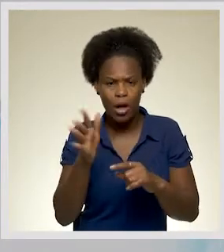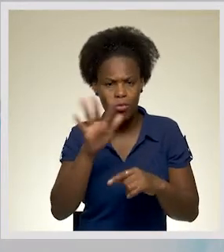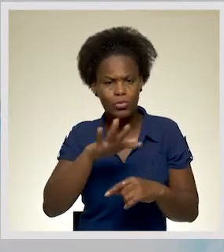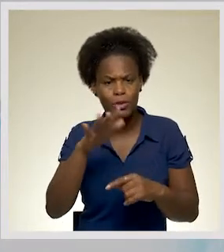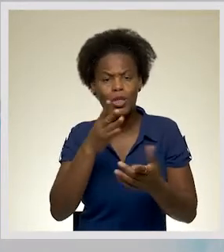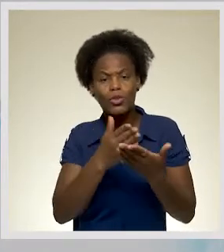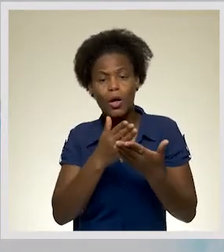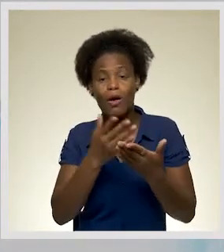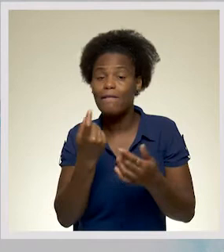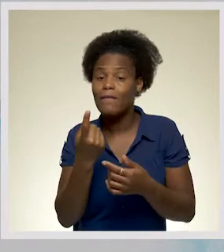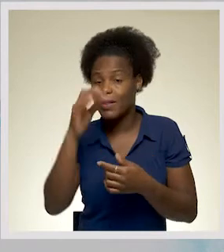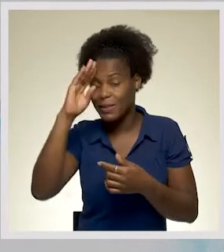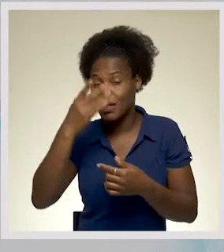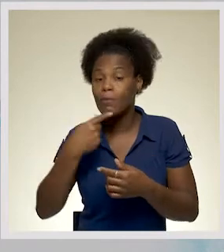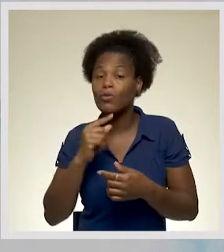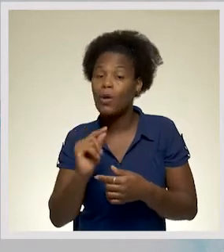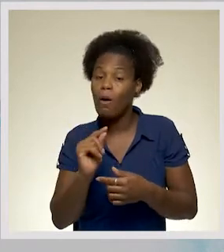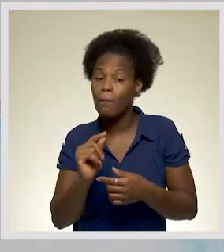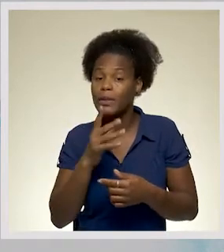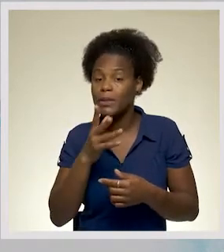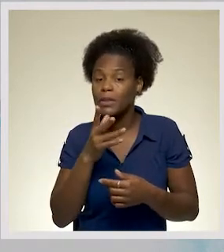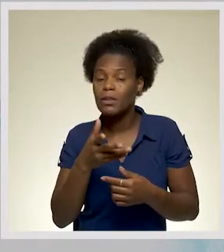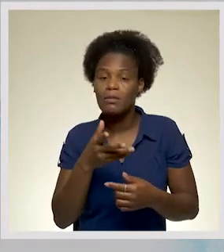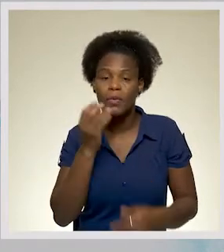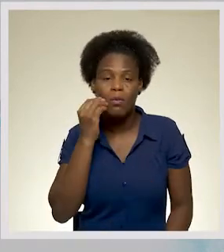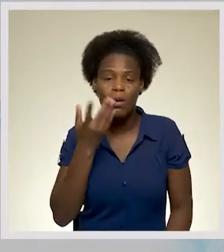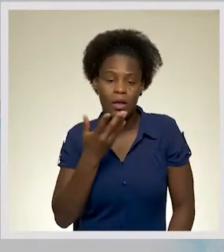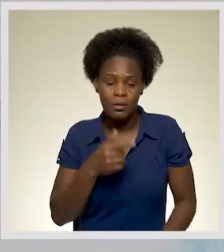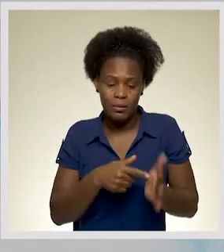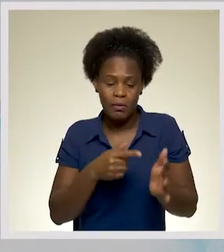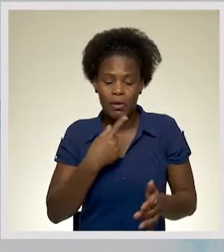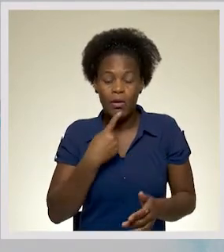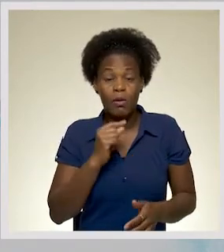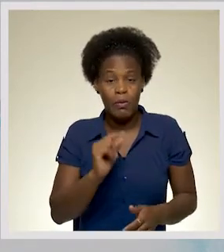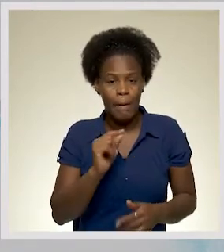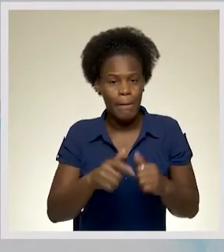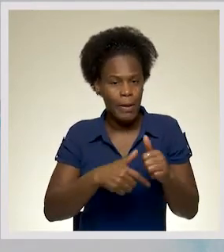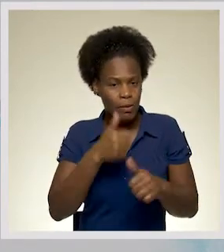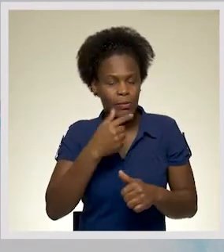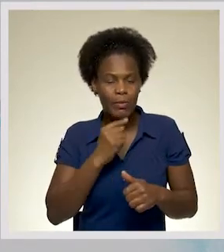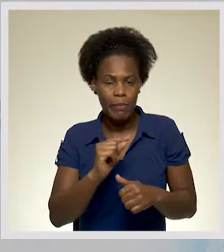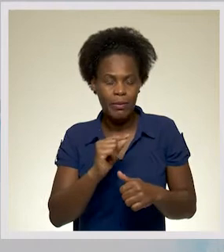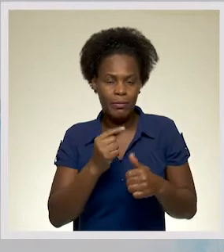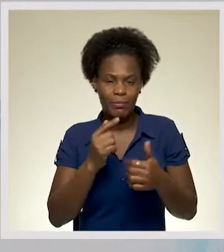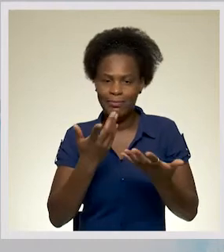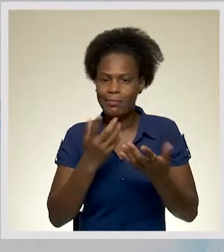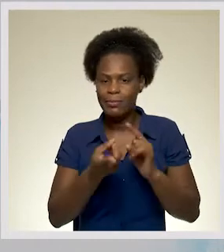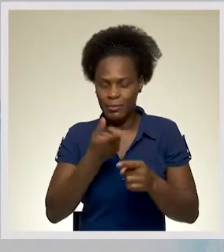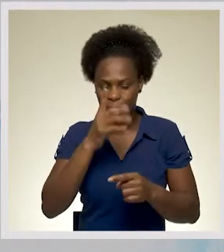se utiliza, o nome, como é que eu diria, não, o nome correto, o mais correto que se utiliza, não é?